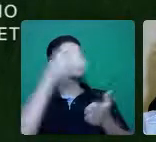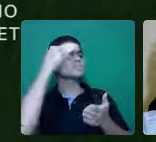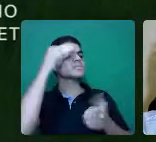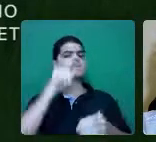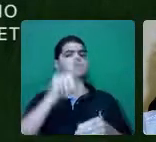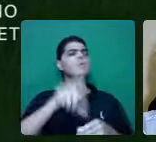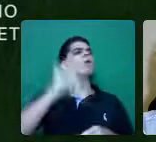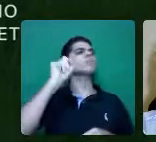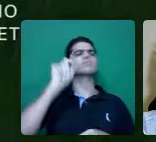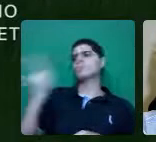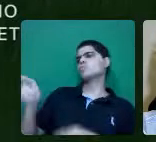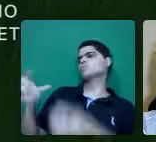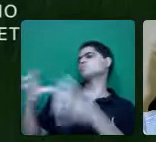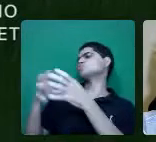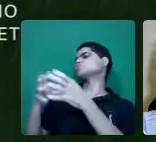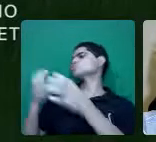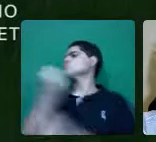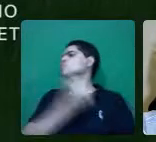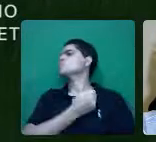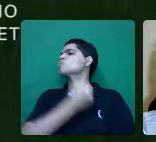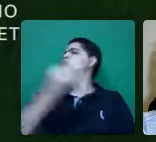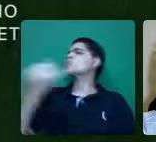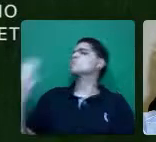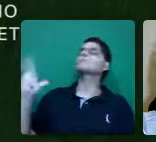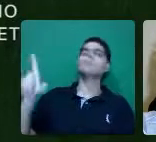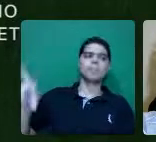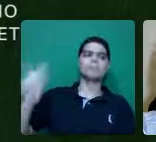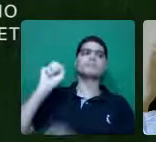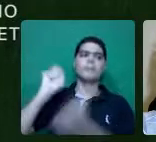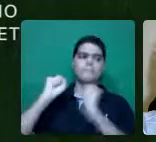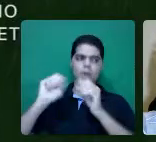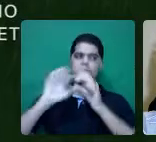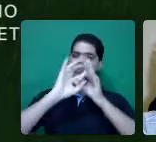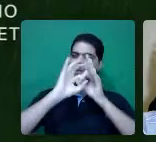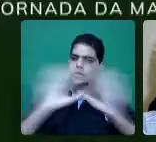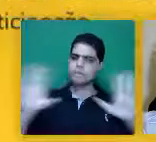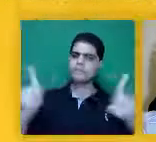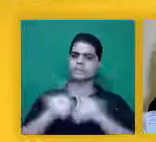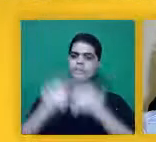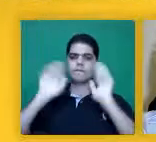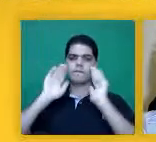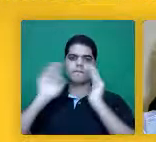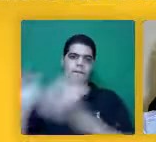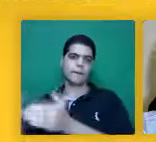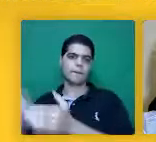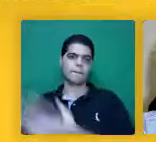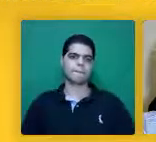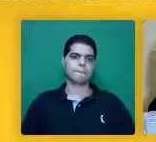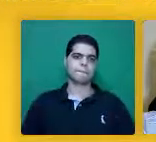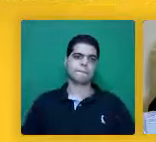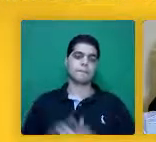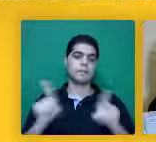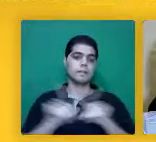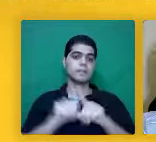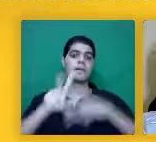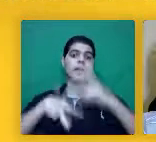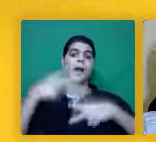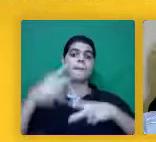apontar para a organização, que a organização destina você como padrinho daquele time específico, tá? A premiação,